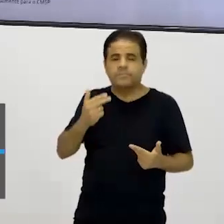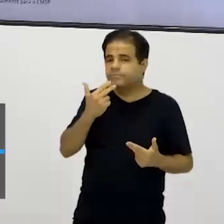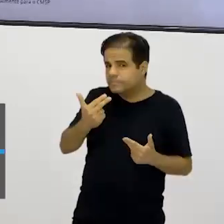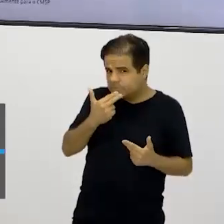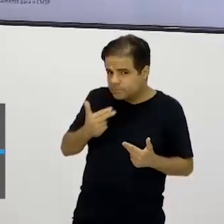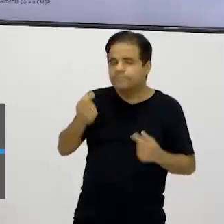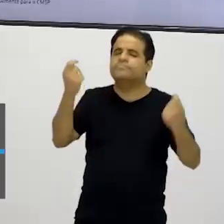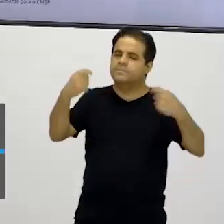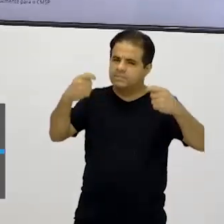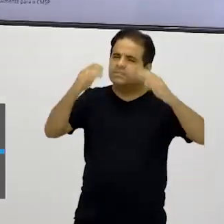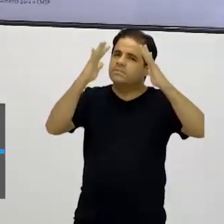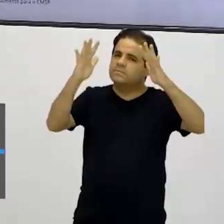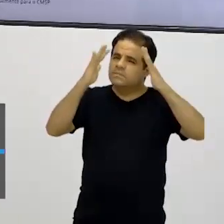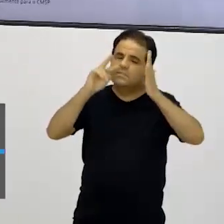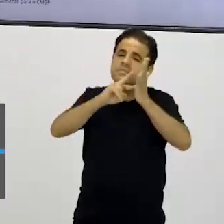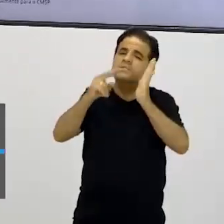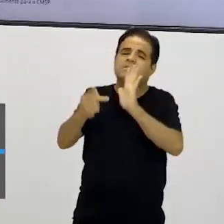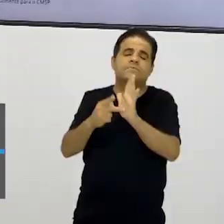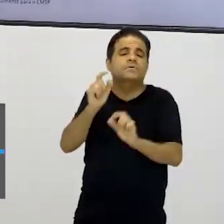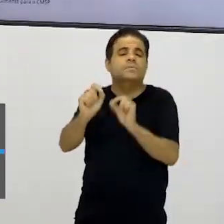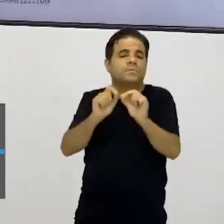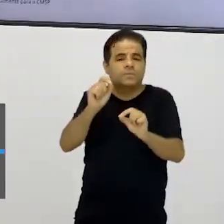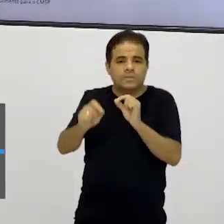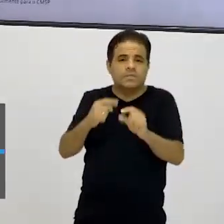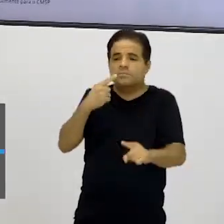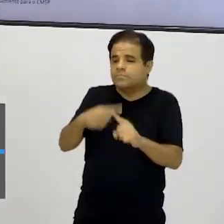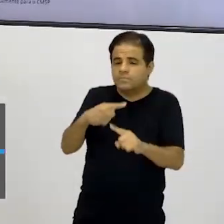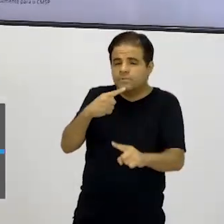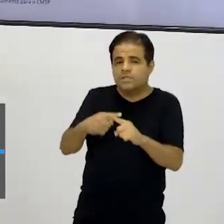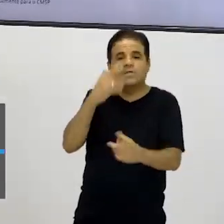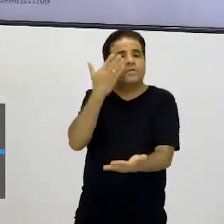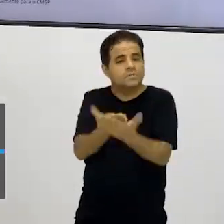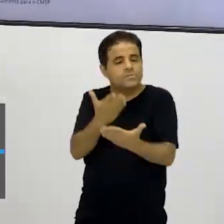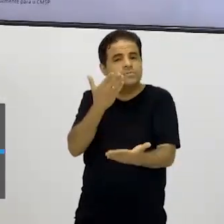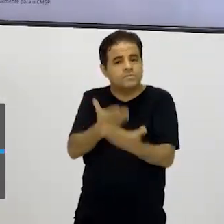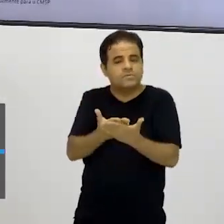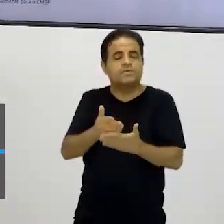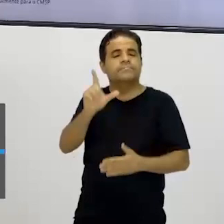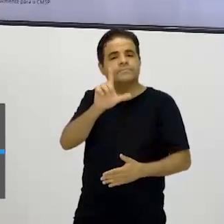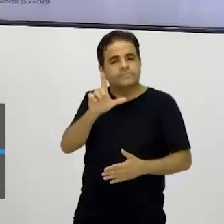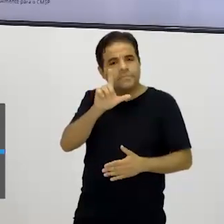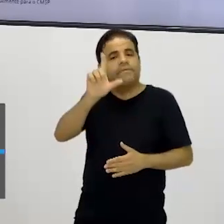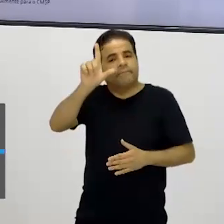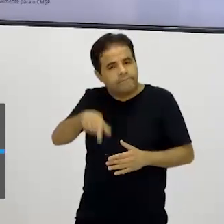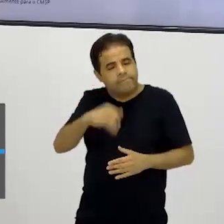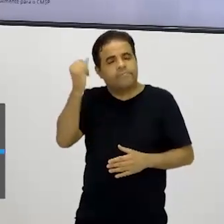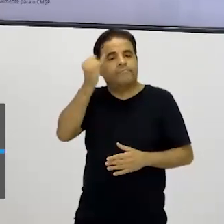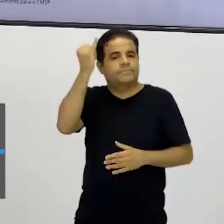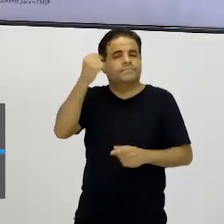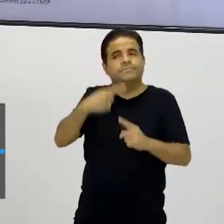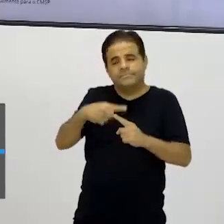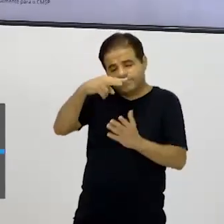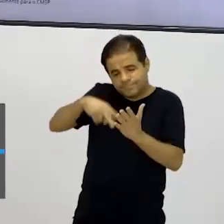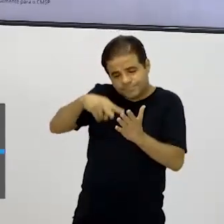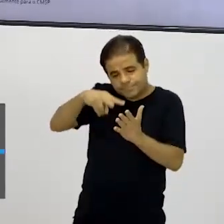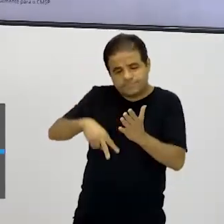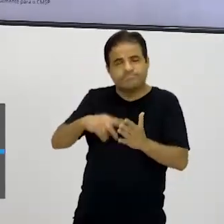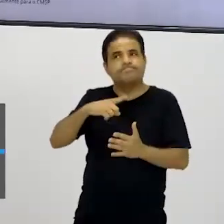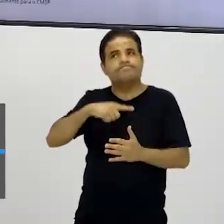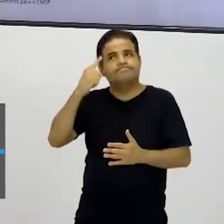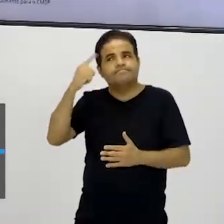precisa refletir isso. O que isso significa? Então por que estudar essa literatura é importante? Por que ler, né,